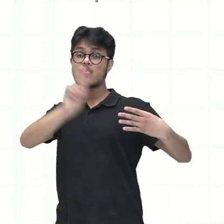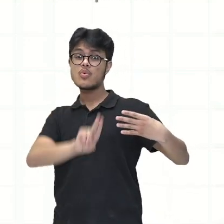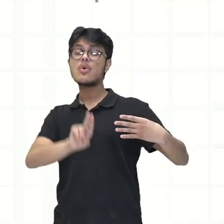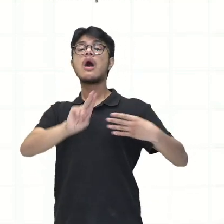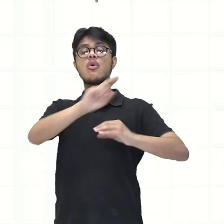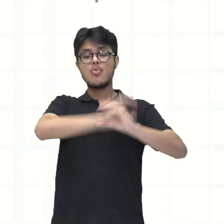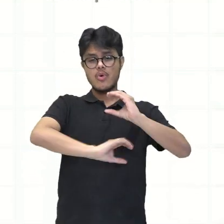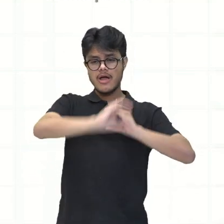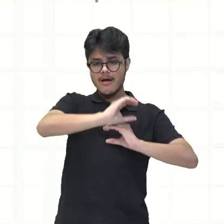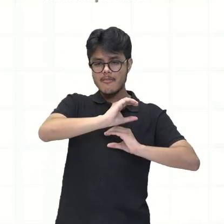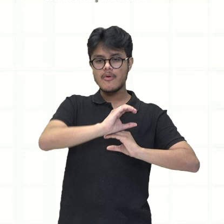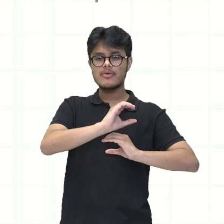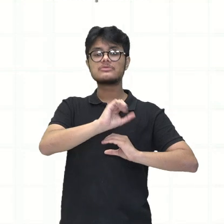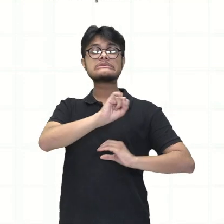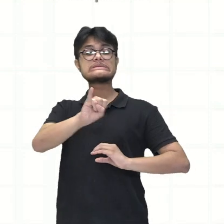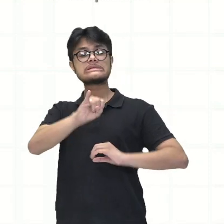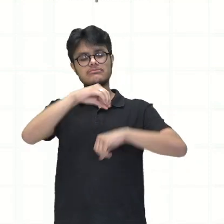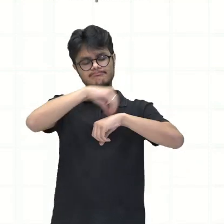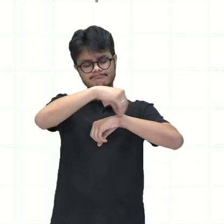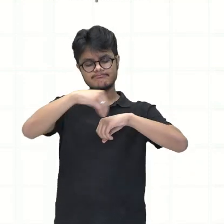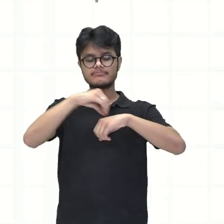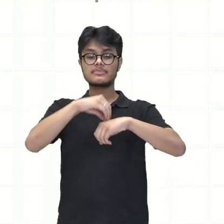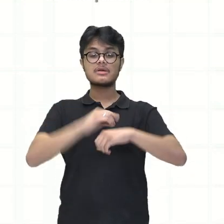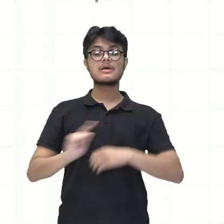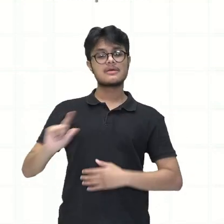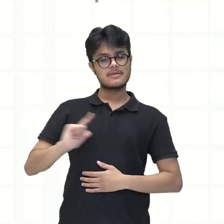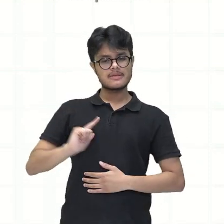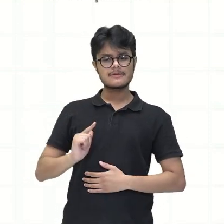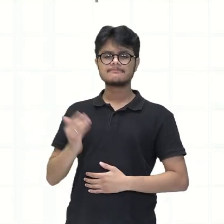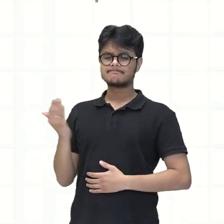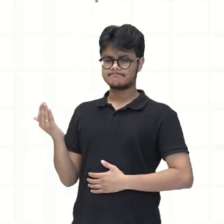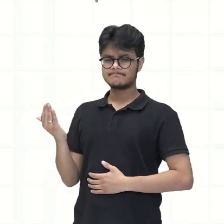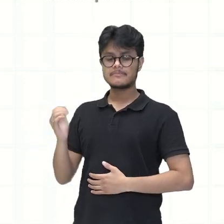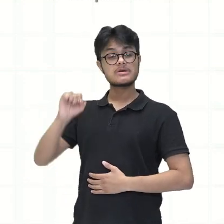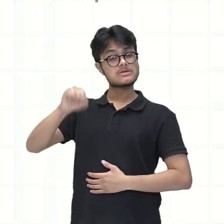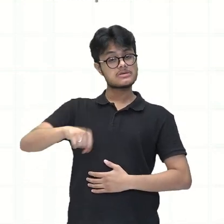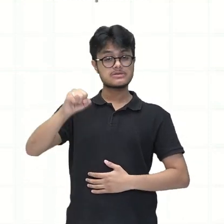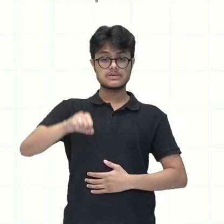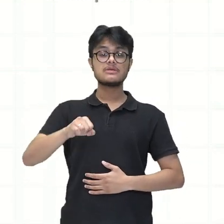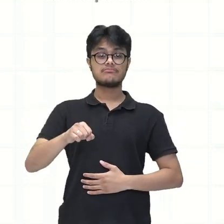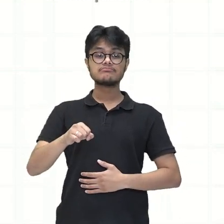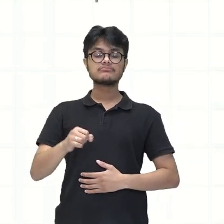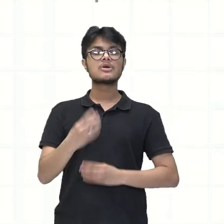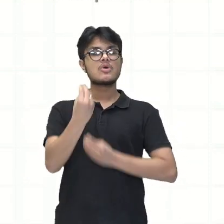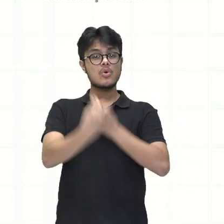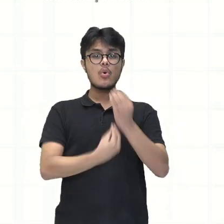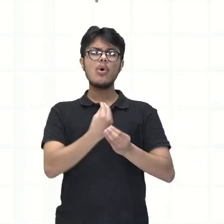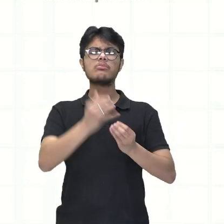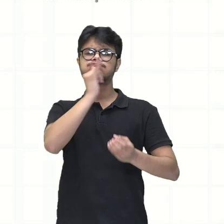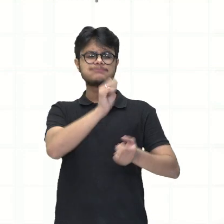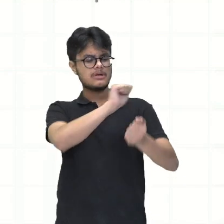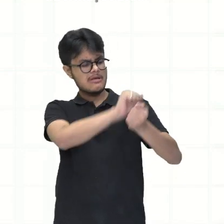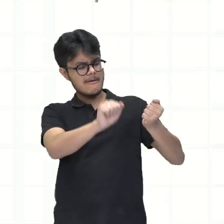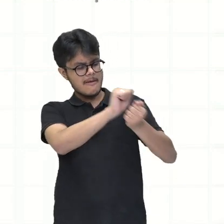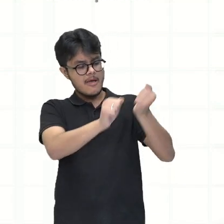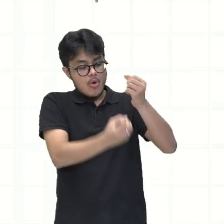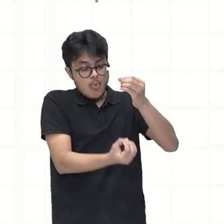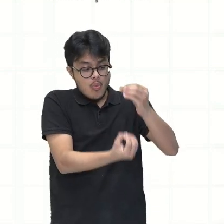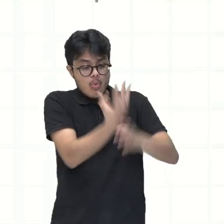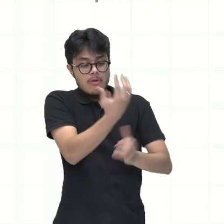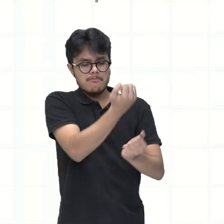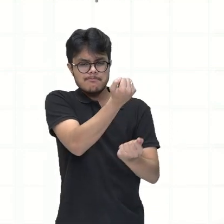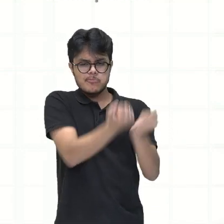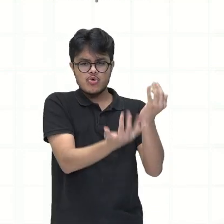de formação, certo? Então, aqui também tem essa questão da produção do calor. Então, nós temos